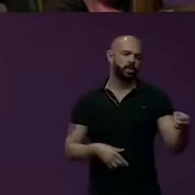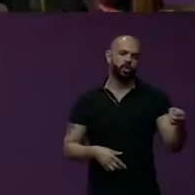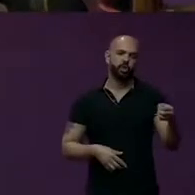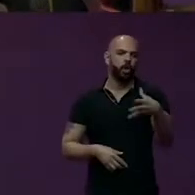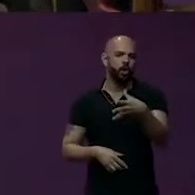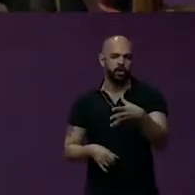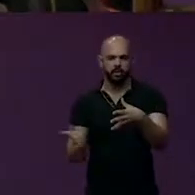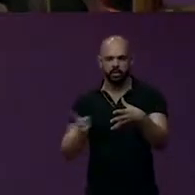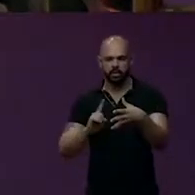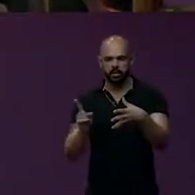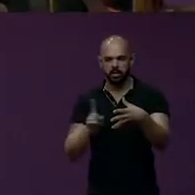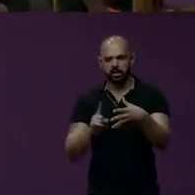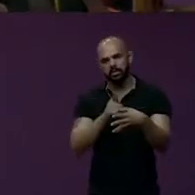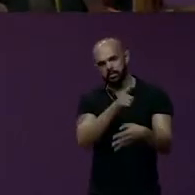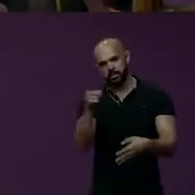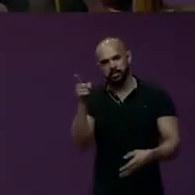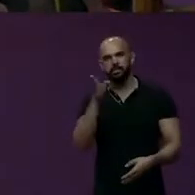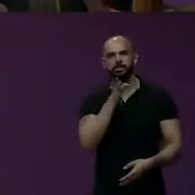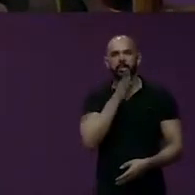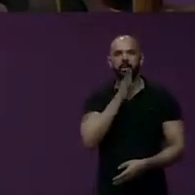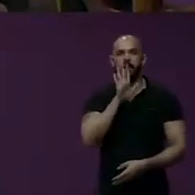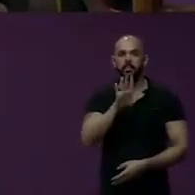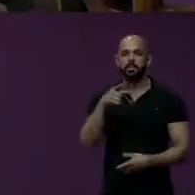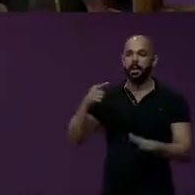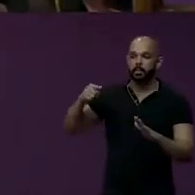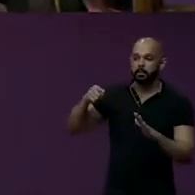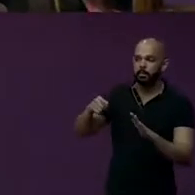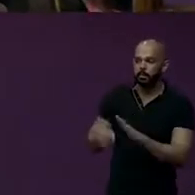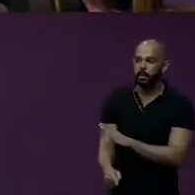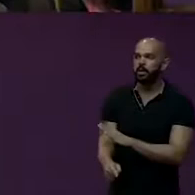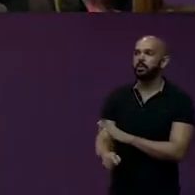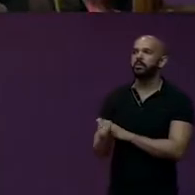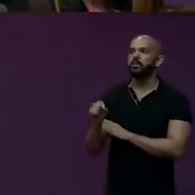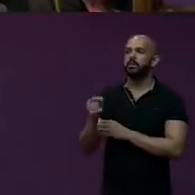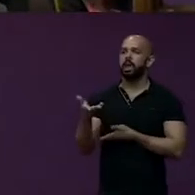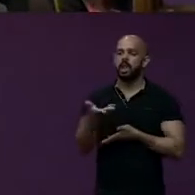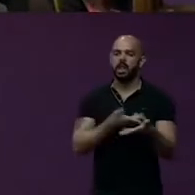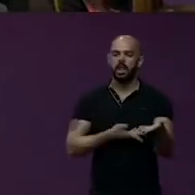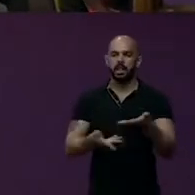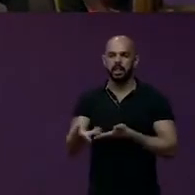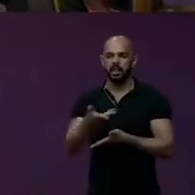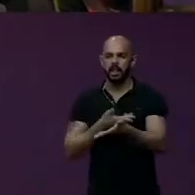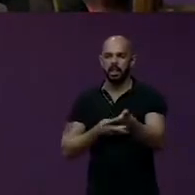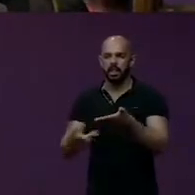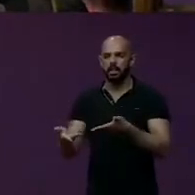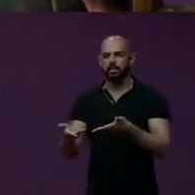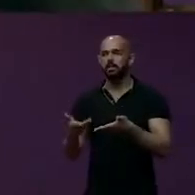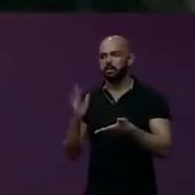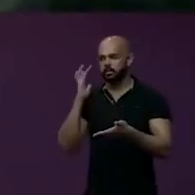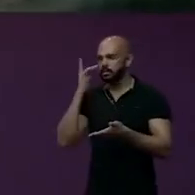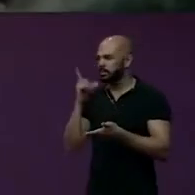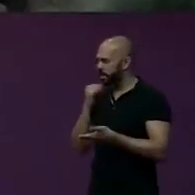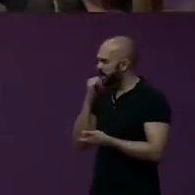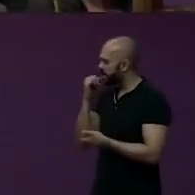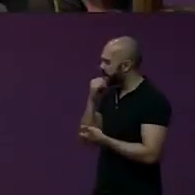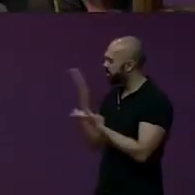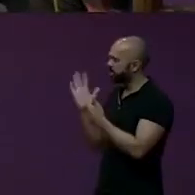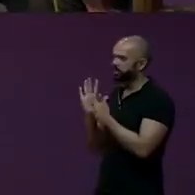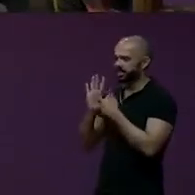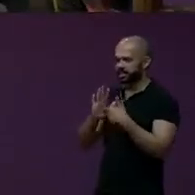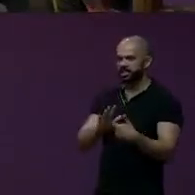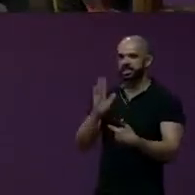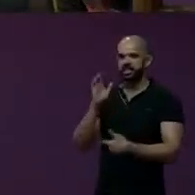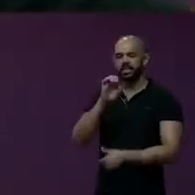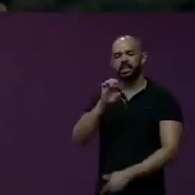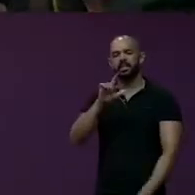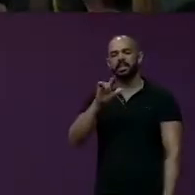novidade que a gente está trazendo, mas nós estamos aprofundando essa relação, né, como acho que ficou exemplificado na fala